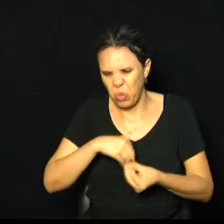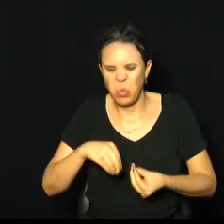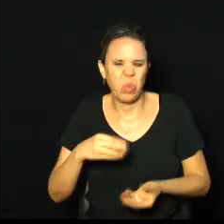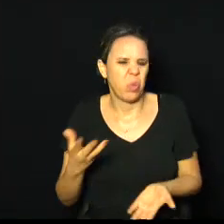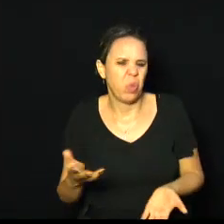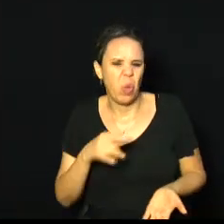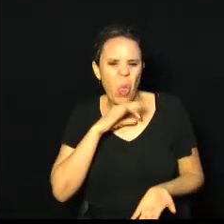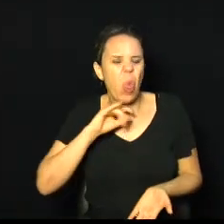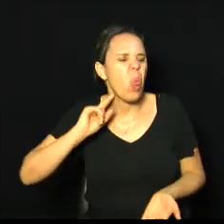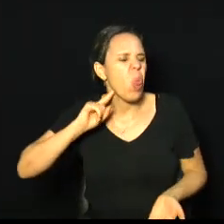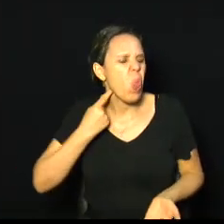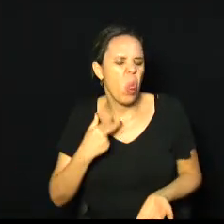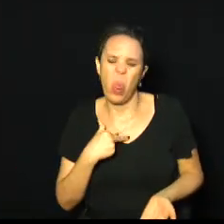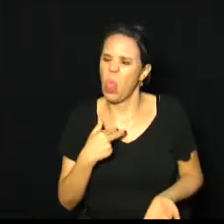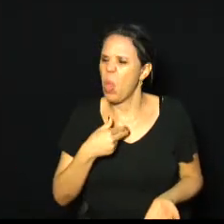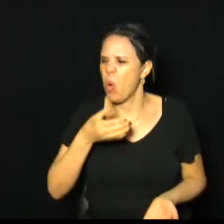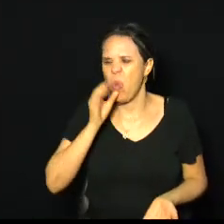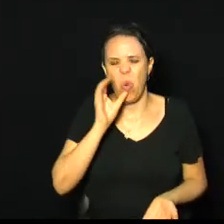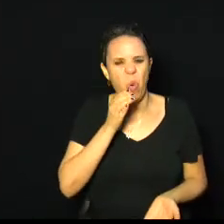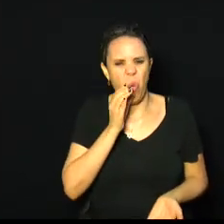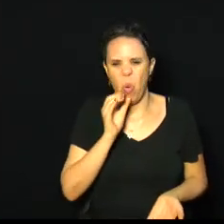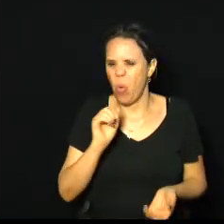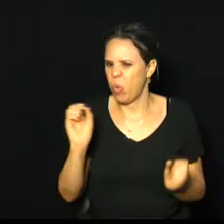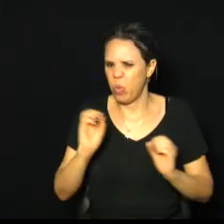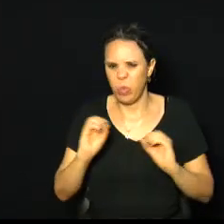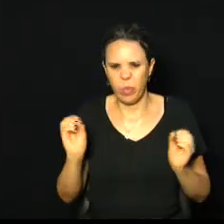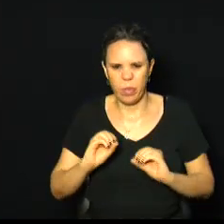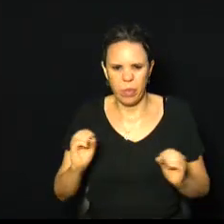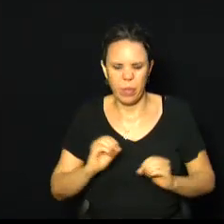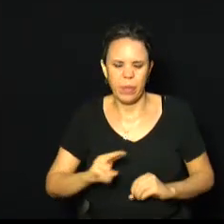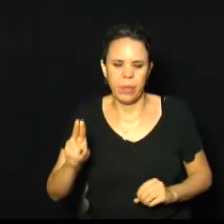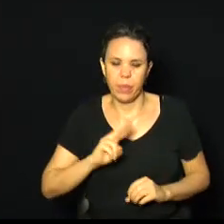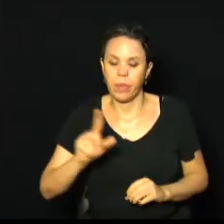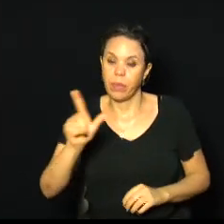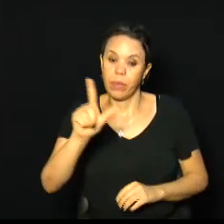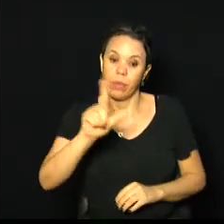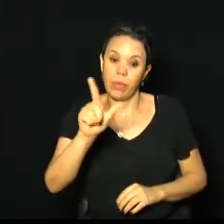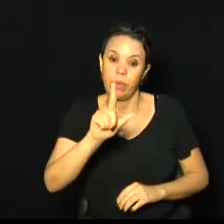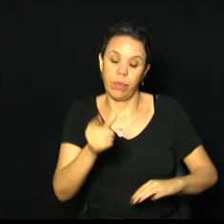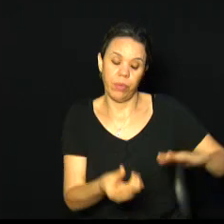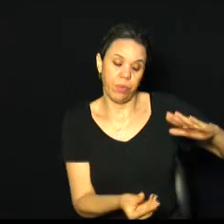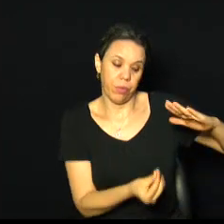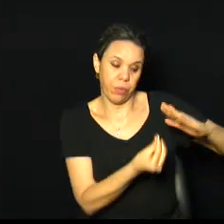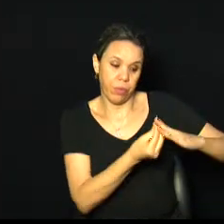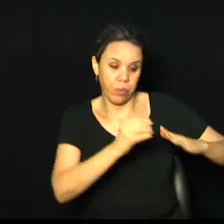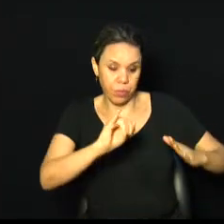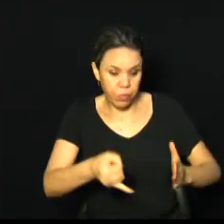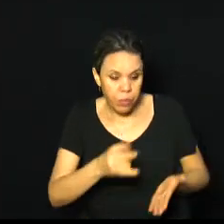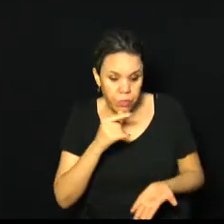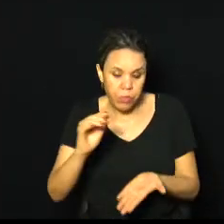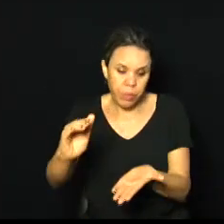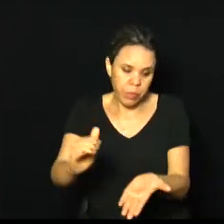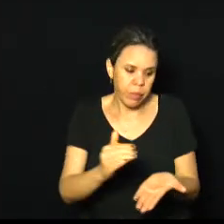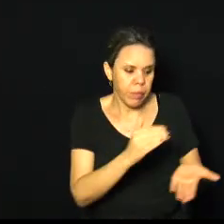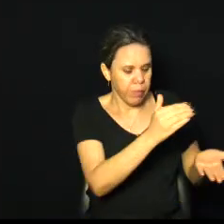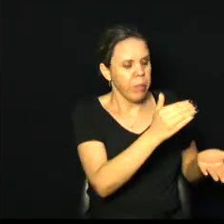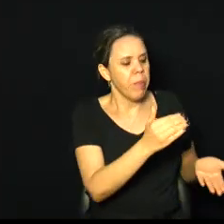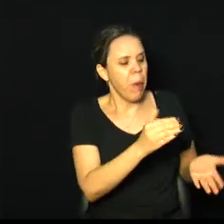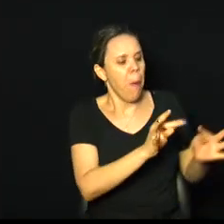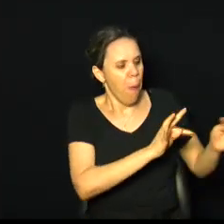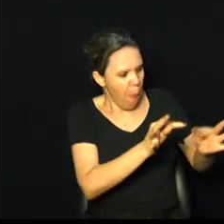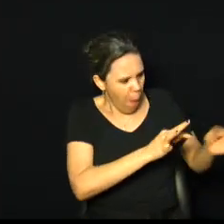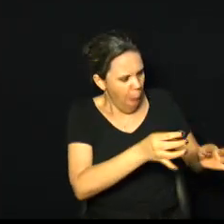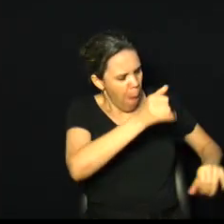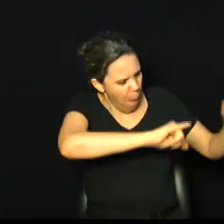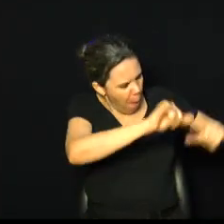água sem condições. Tá? É lógico que a Sanasa capta essa água, tem que enfiar cloro